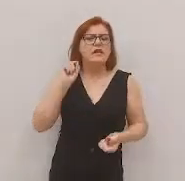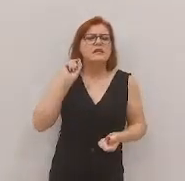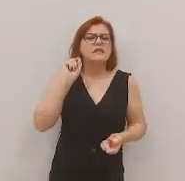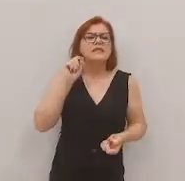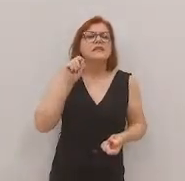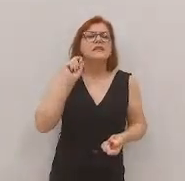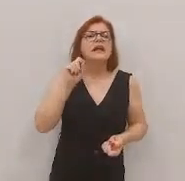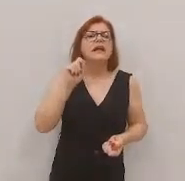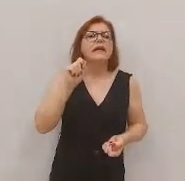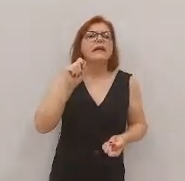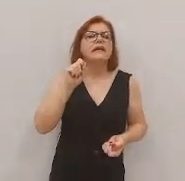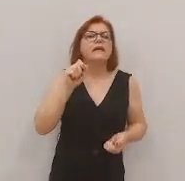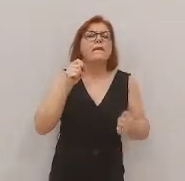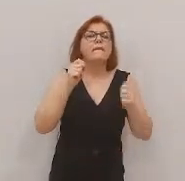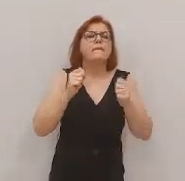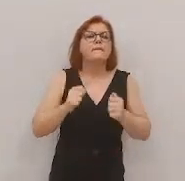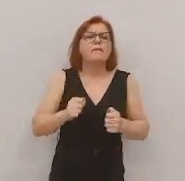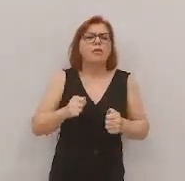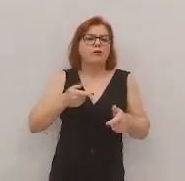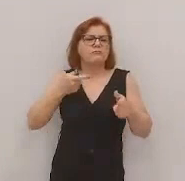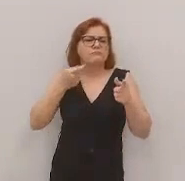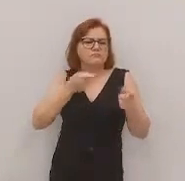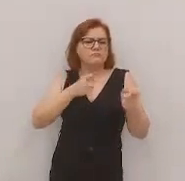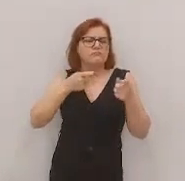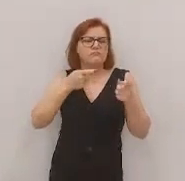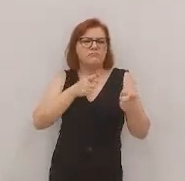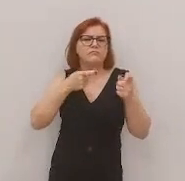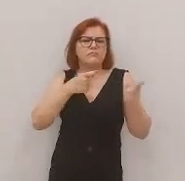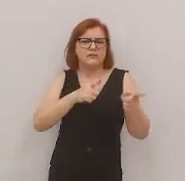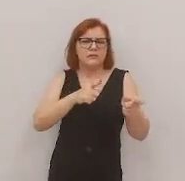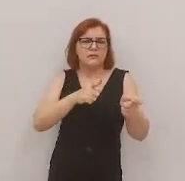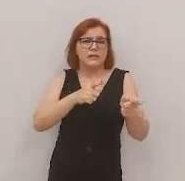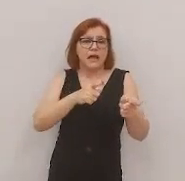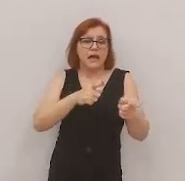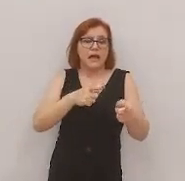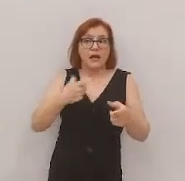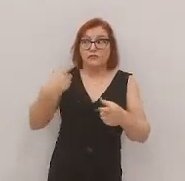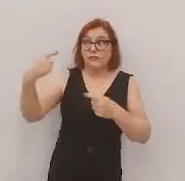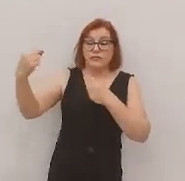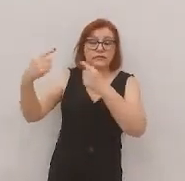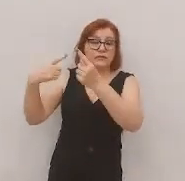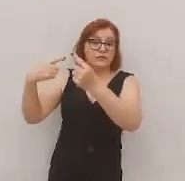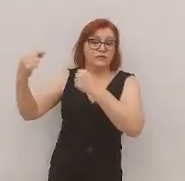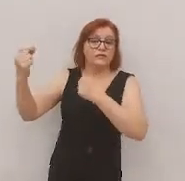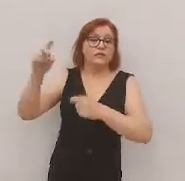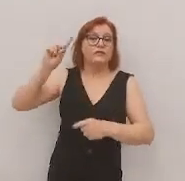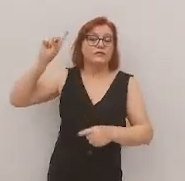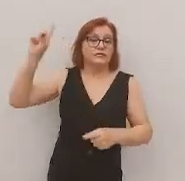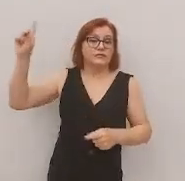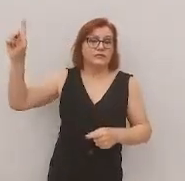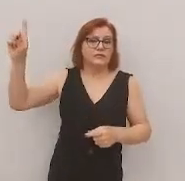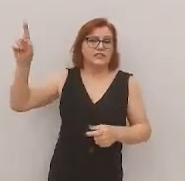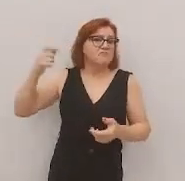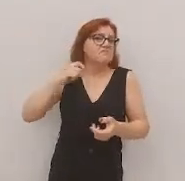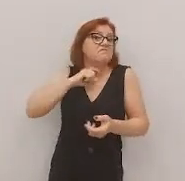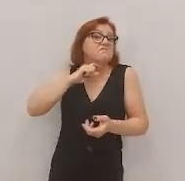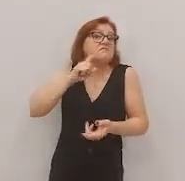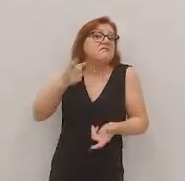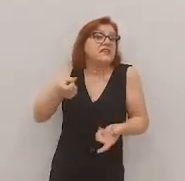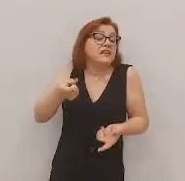Deus? Ninguém. Ninguém. É Deus quem os